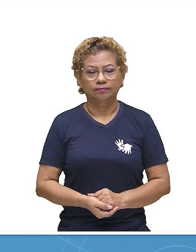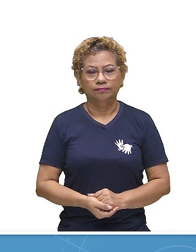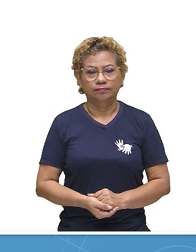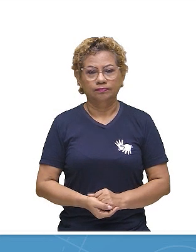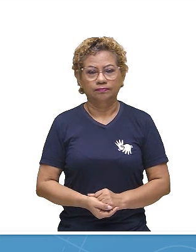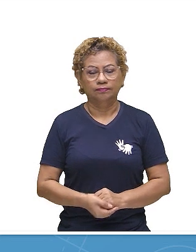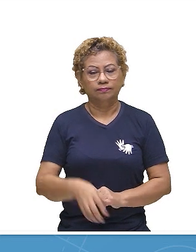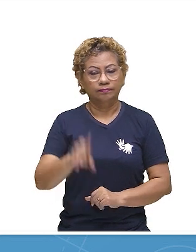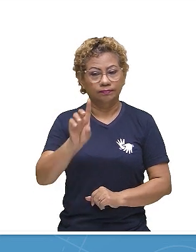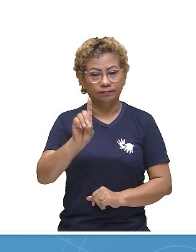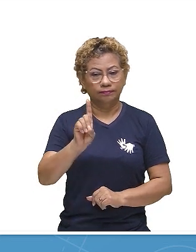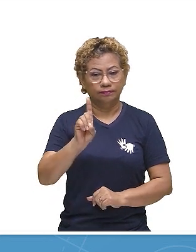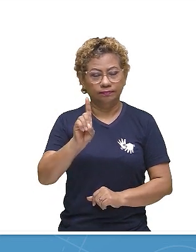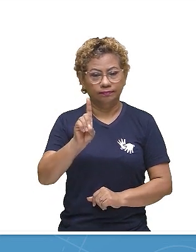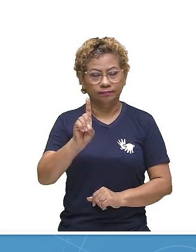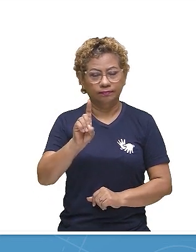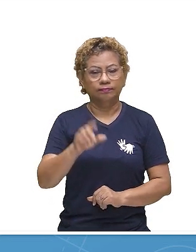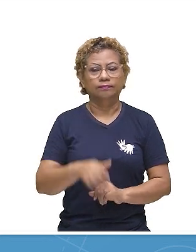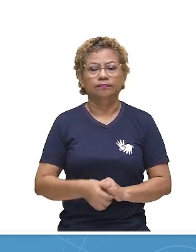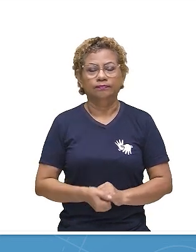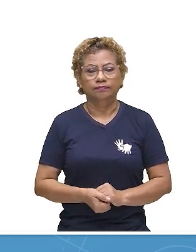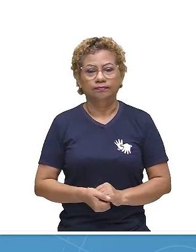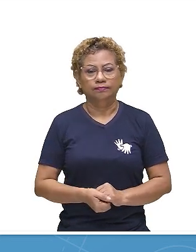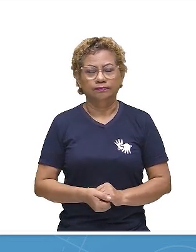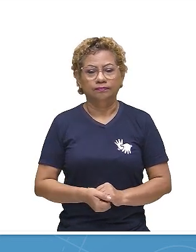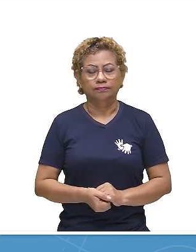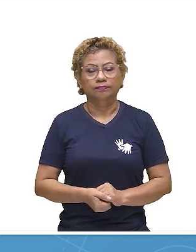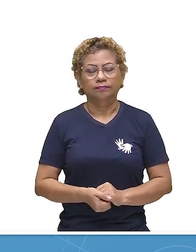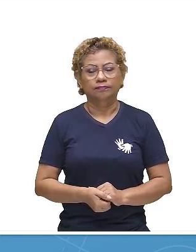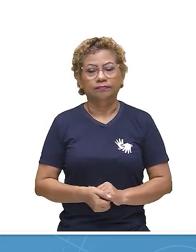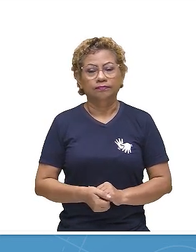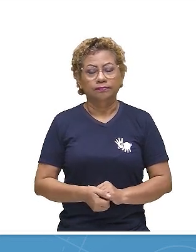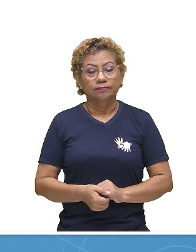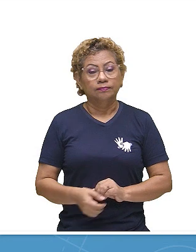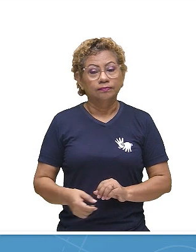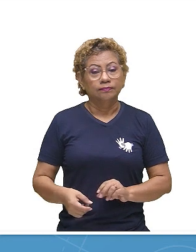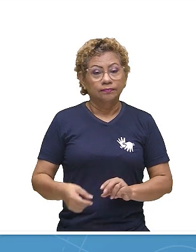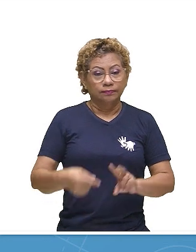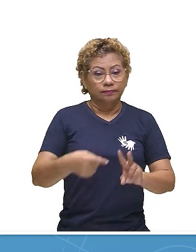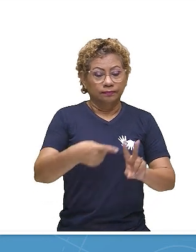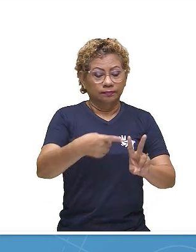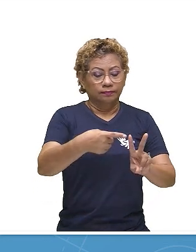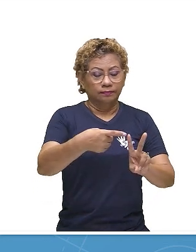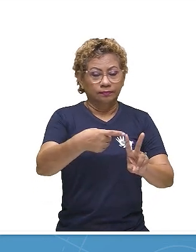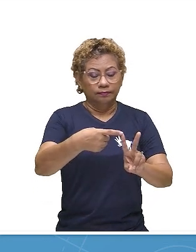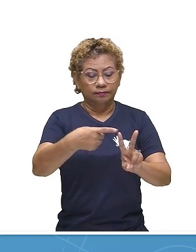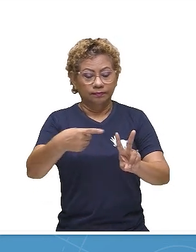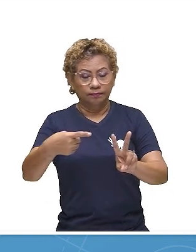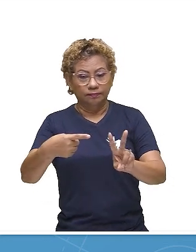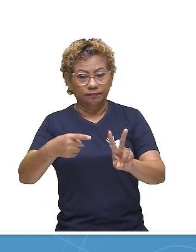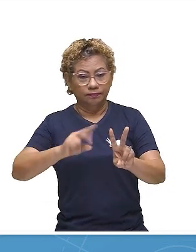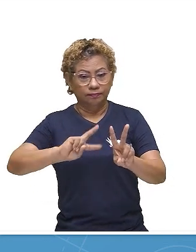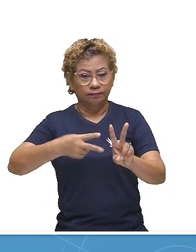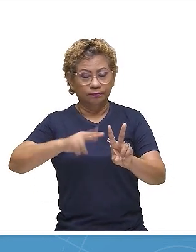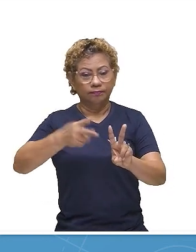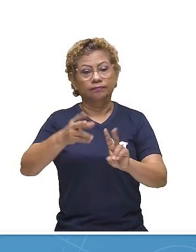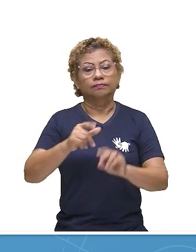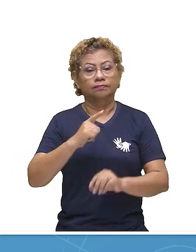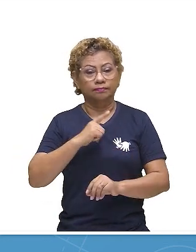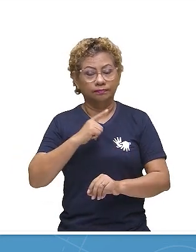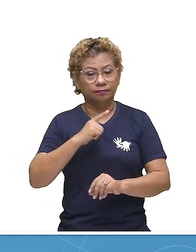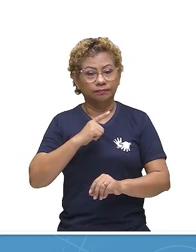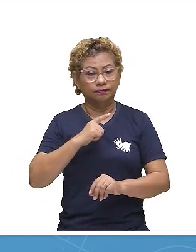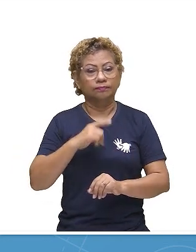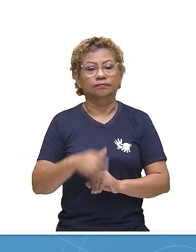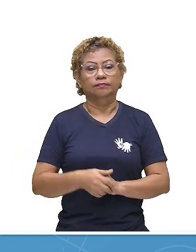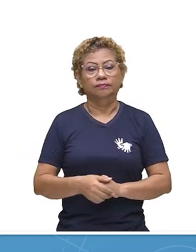Próxima propriedade, né? Potência de um radical. Ora, se eu tenho n raiz de A elevado a m, eu posso dizer que isso daqui é igual